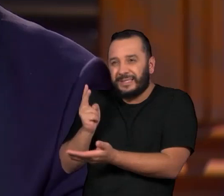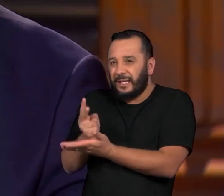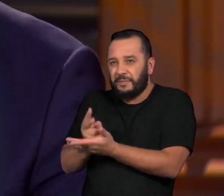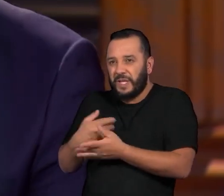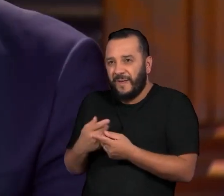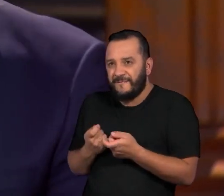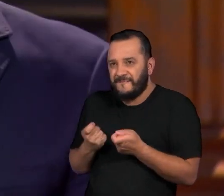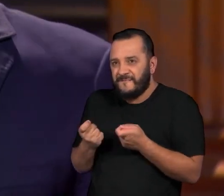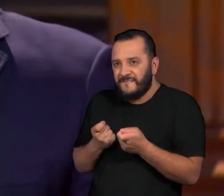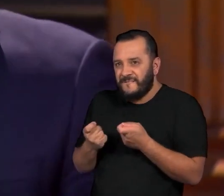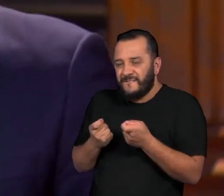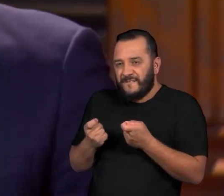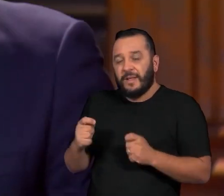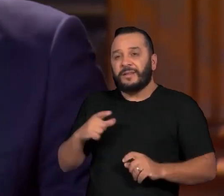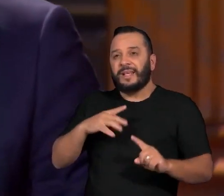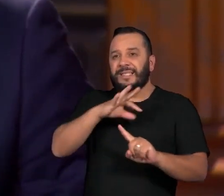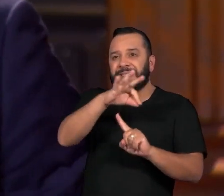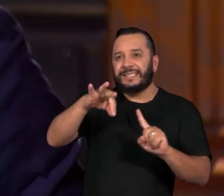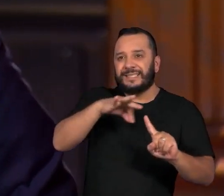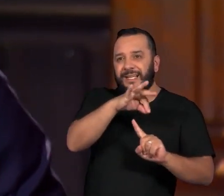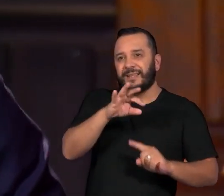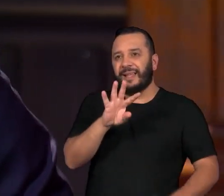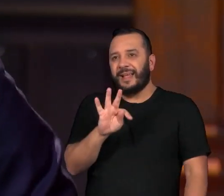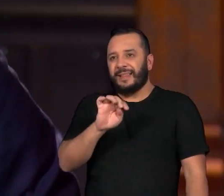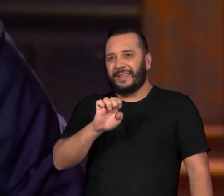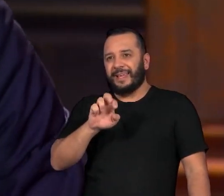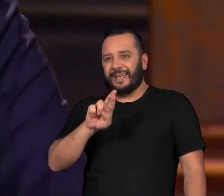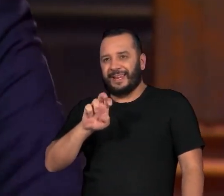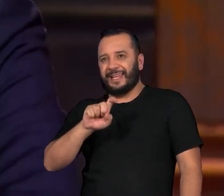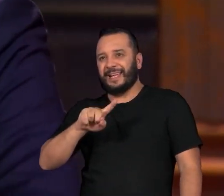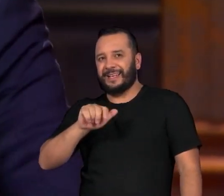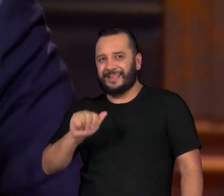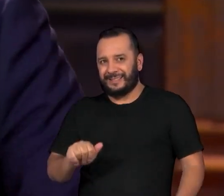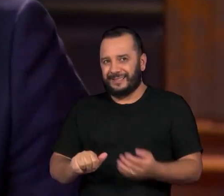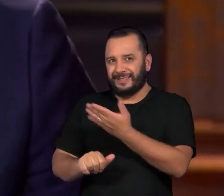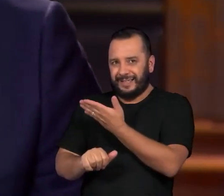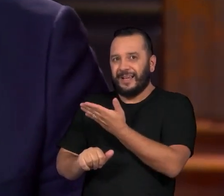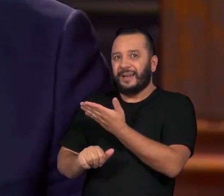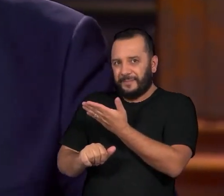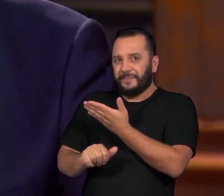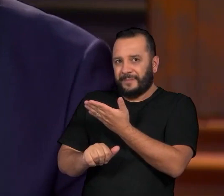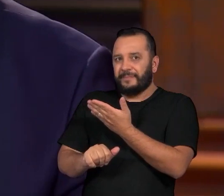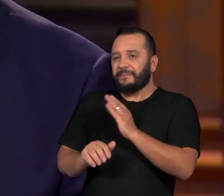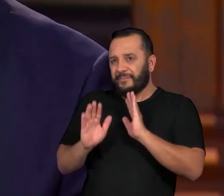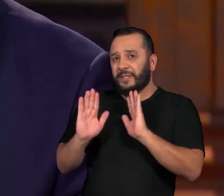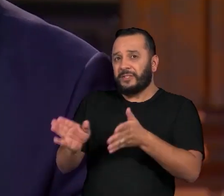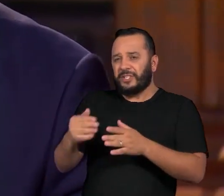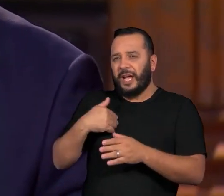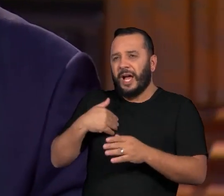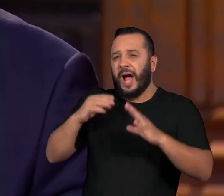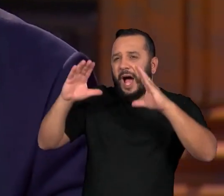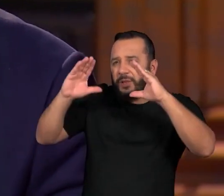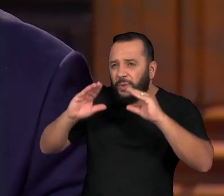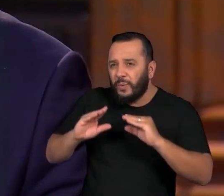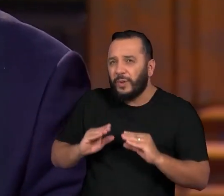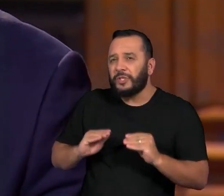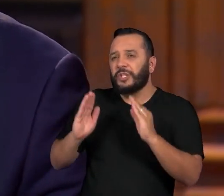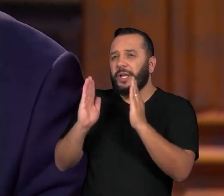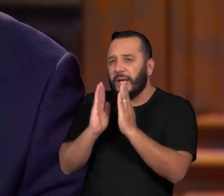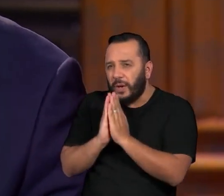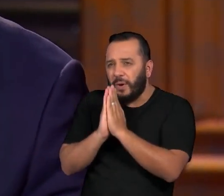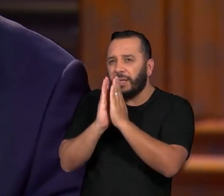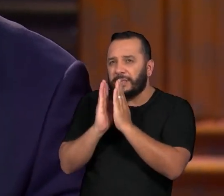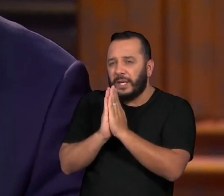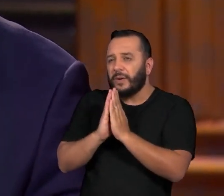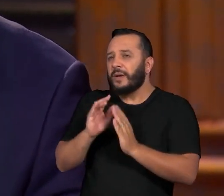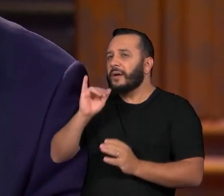Santa teresa D'ávila espanhola catalã tapa virada era toda noite fazia uma oração que dizia assim